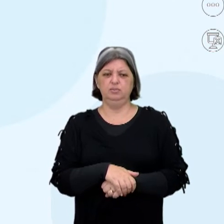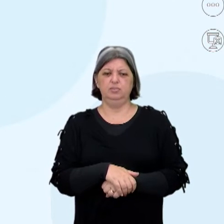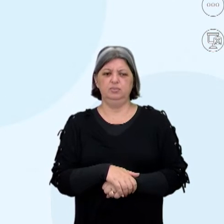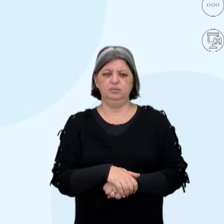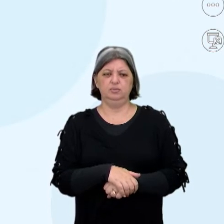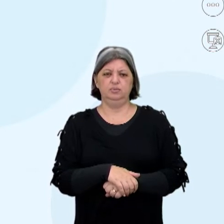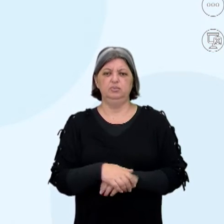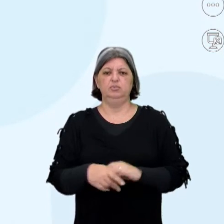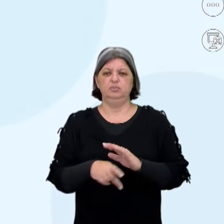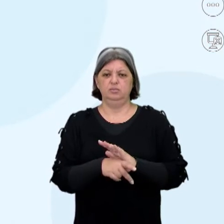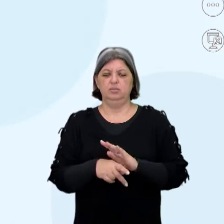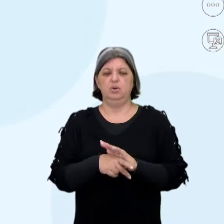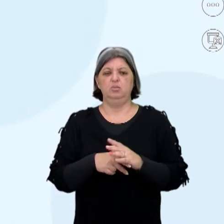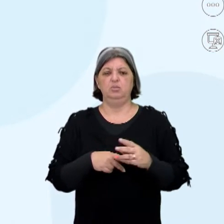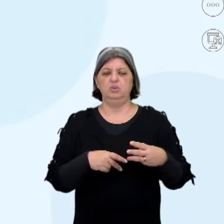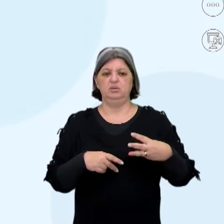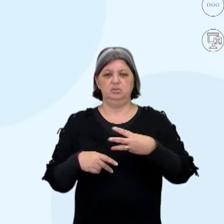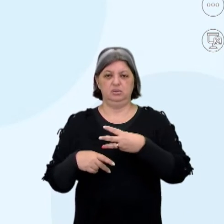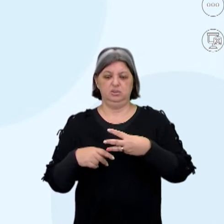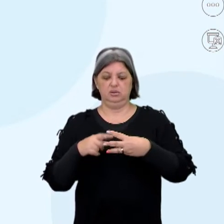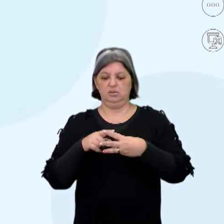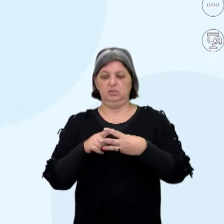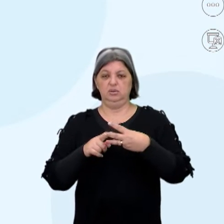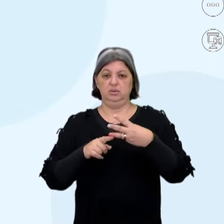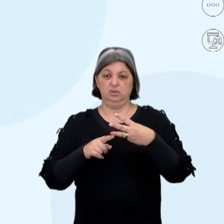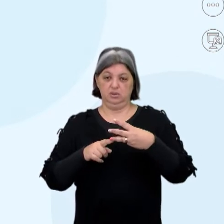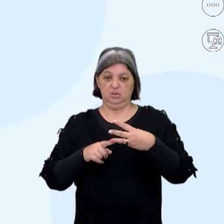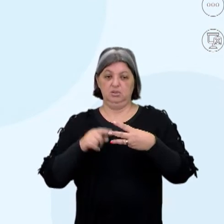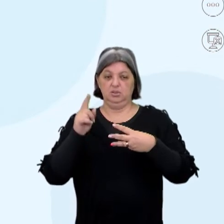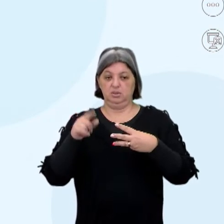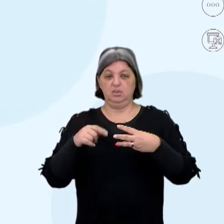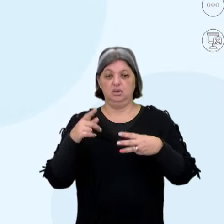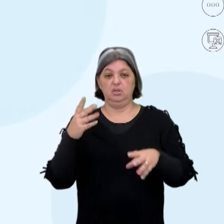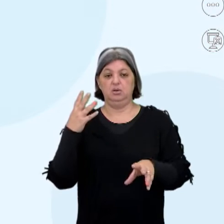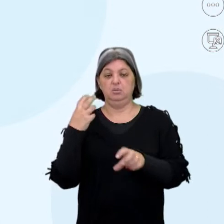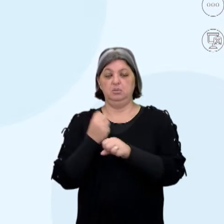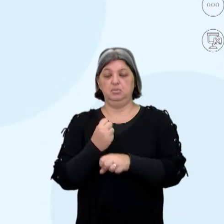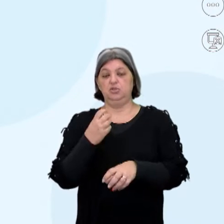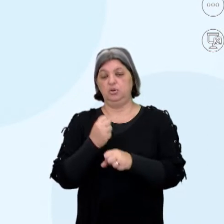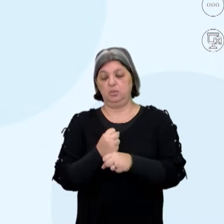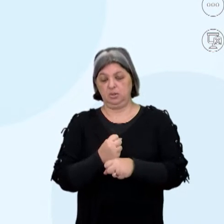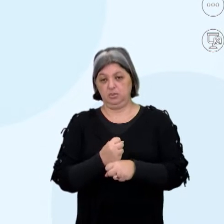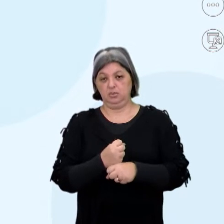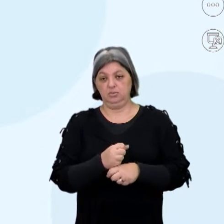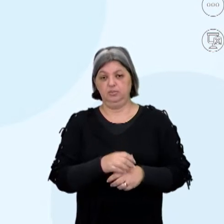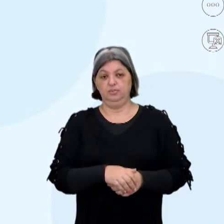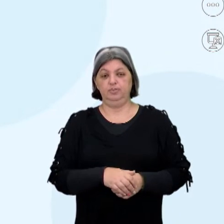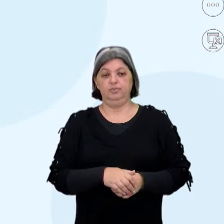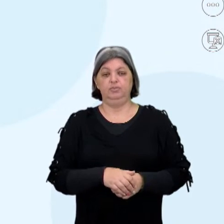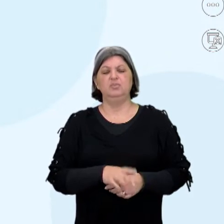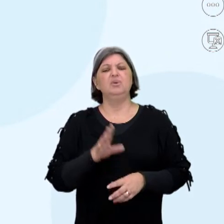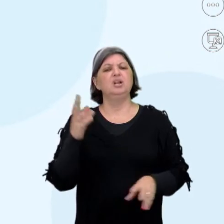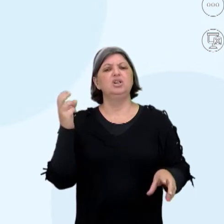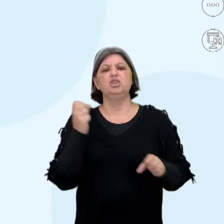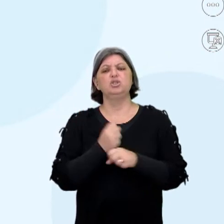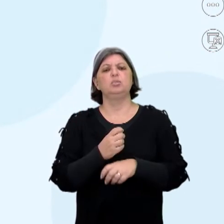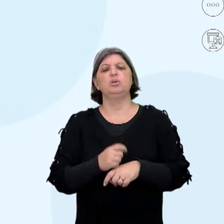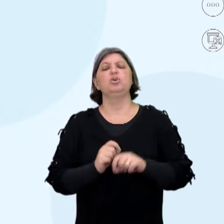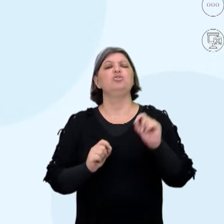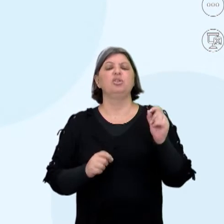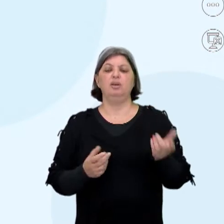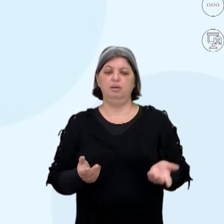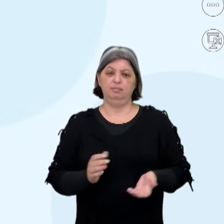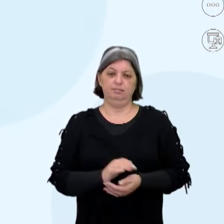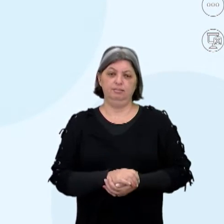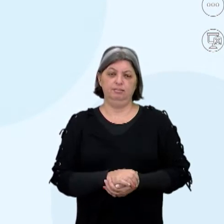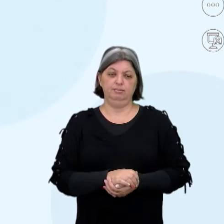chamada sigma. Em matemática ele indica sempre um somatório, tá ok? E aí o que você percebeu? Somatório de quem, gente? É o